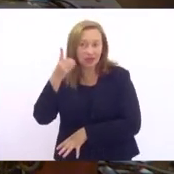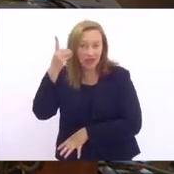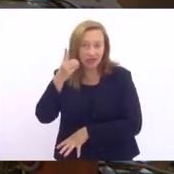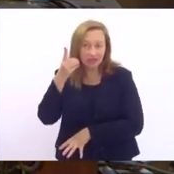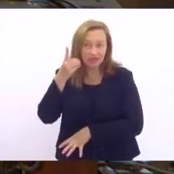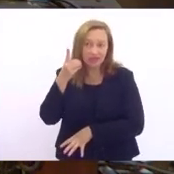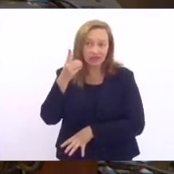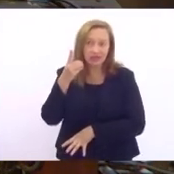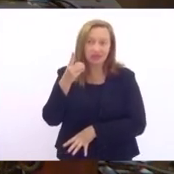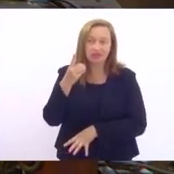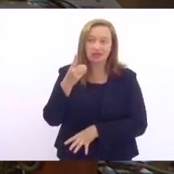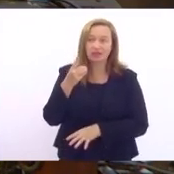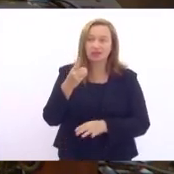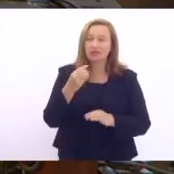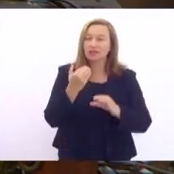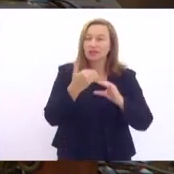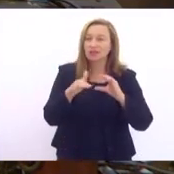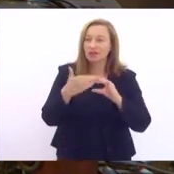relatório.